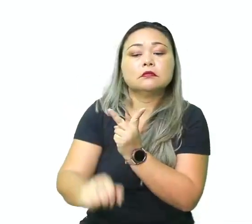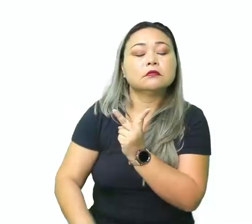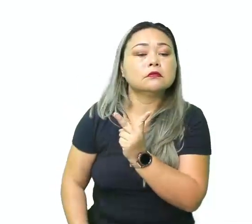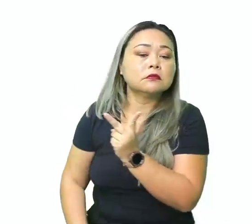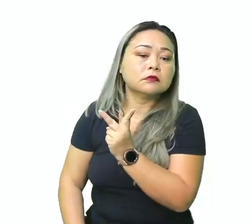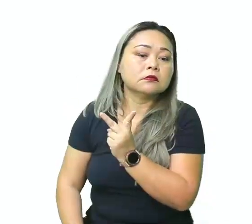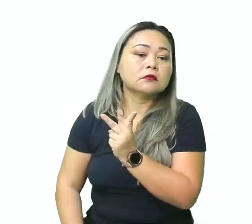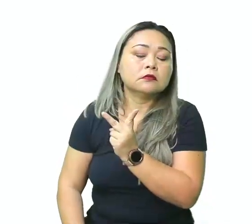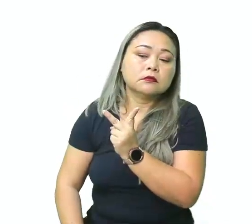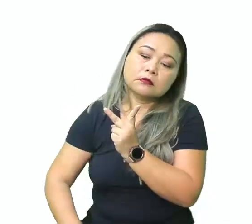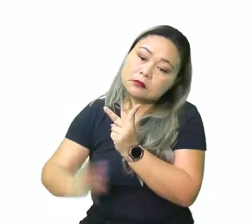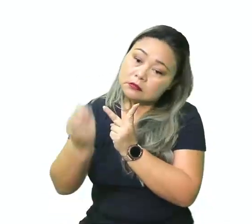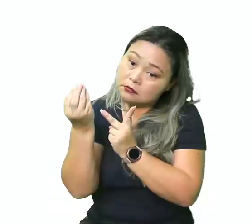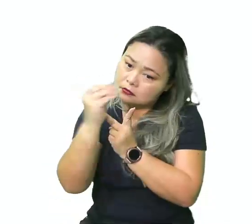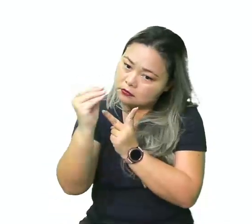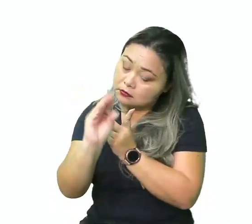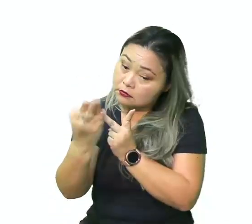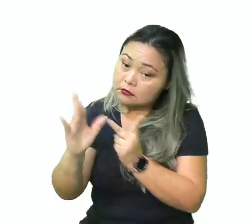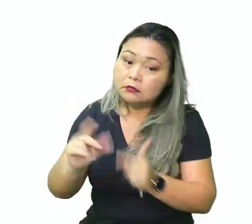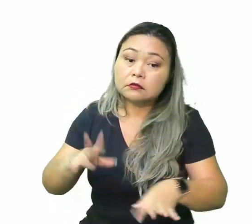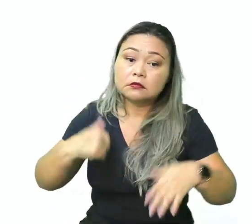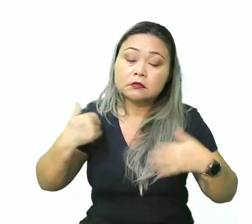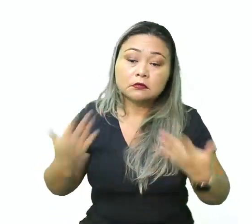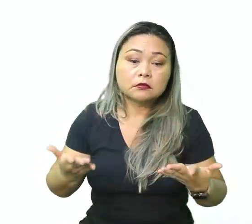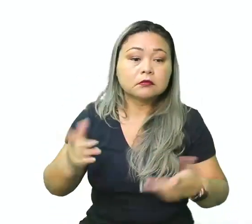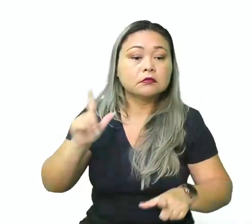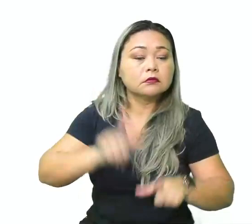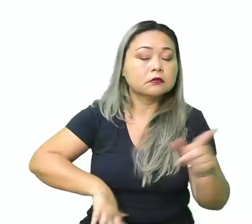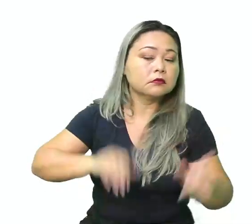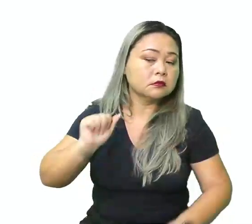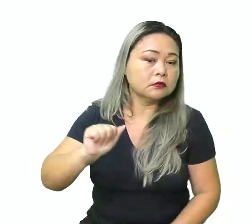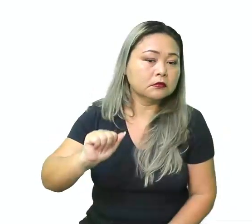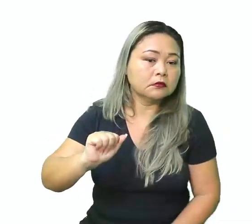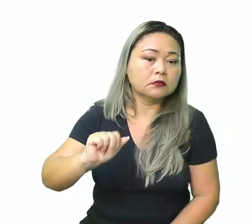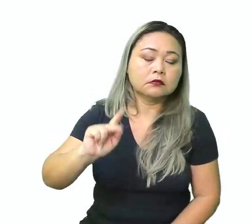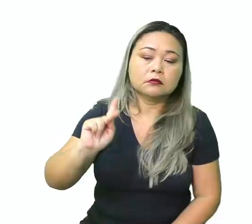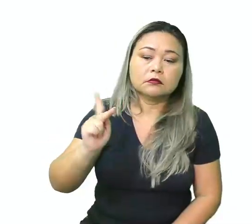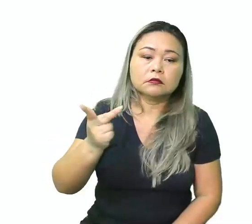Cada espécie recebe esses 2 nomes. Então, na letra A, você tem ali